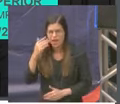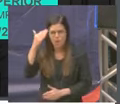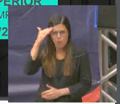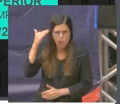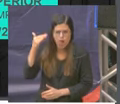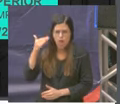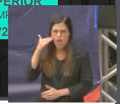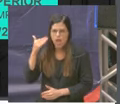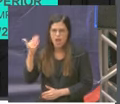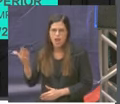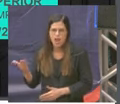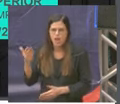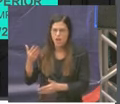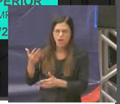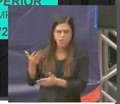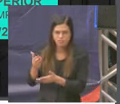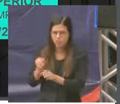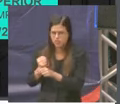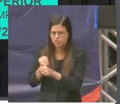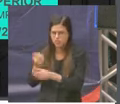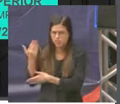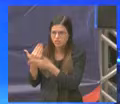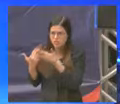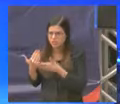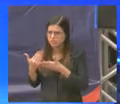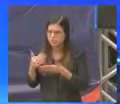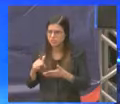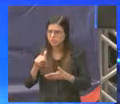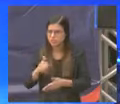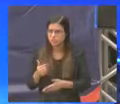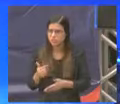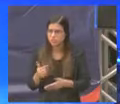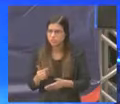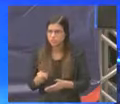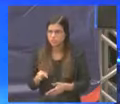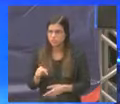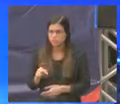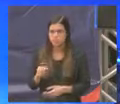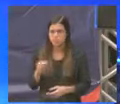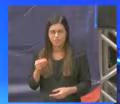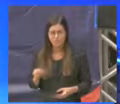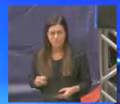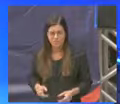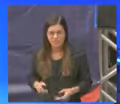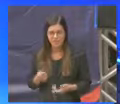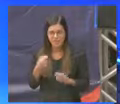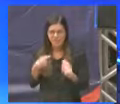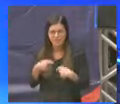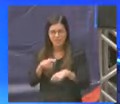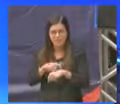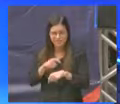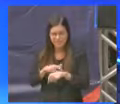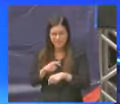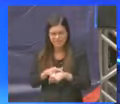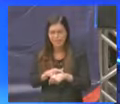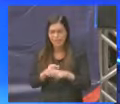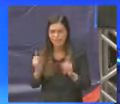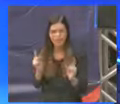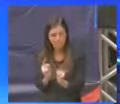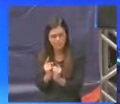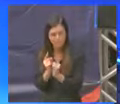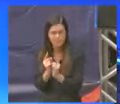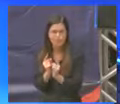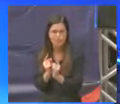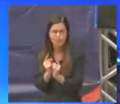o exemplo? Pelo amor de Deus, não vamos seguir 30 anos para chegar no ponto que eles estão hoje? Não, a gente tem que economizar caminho, tem que pular caminho, tem